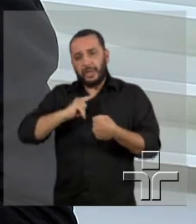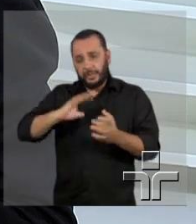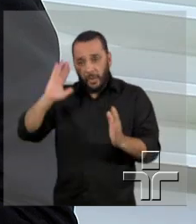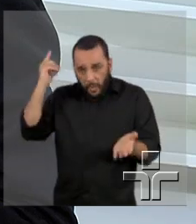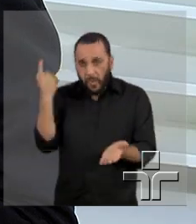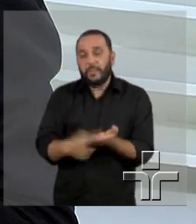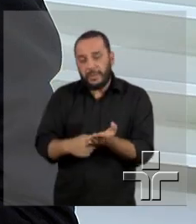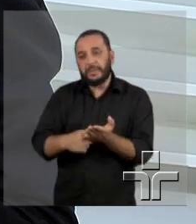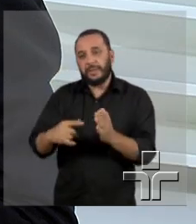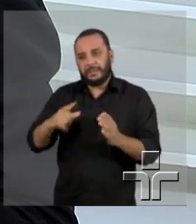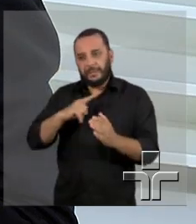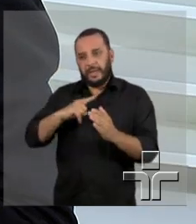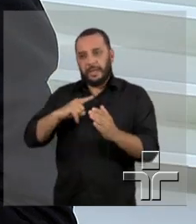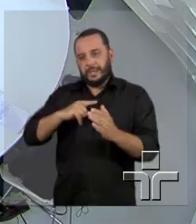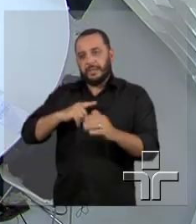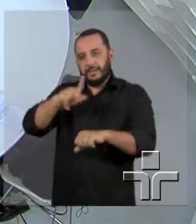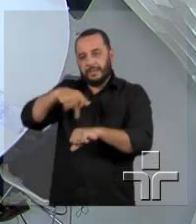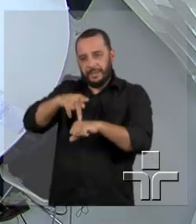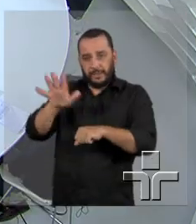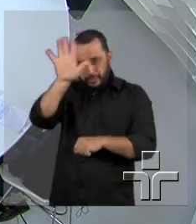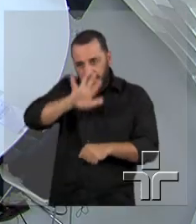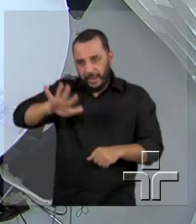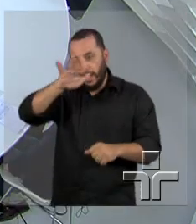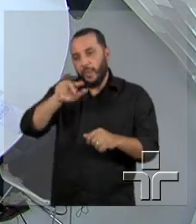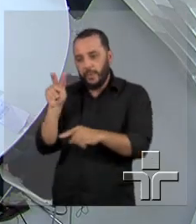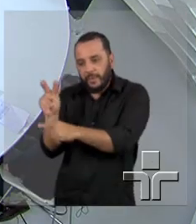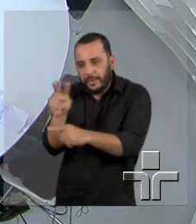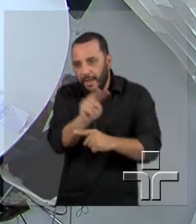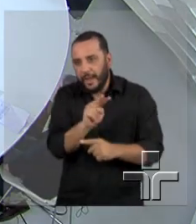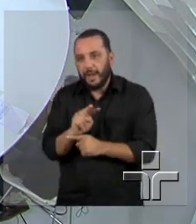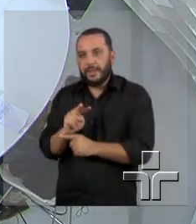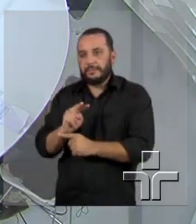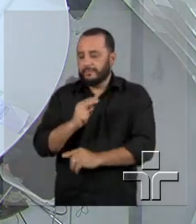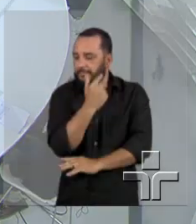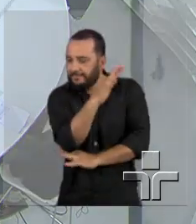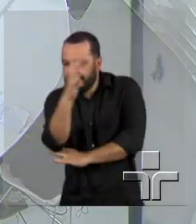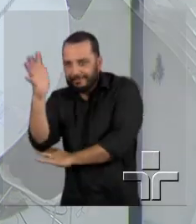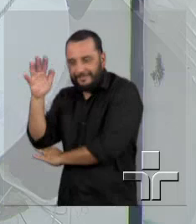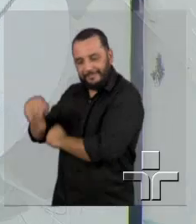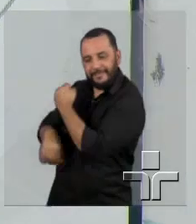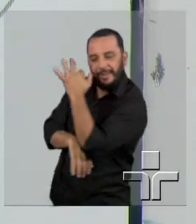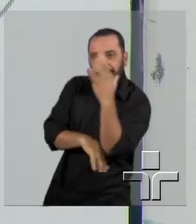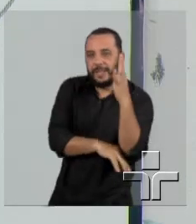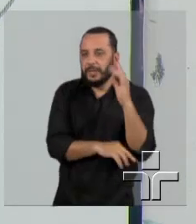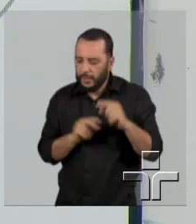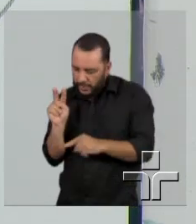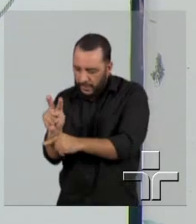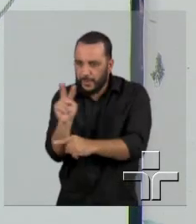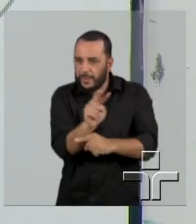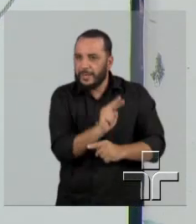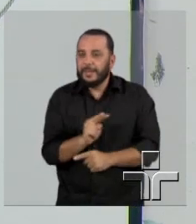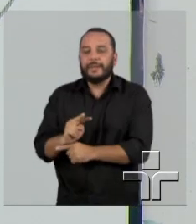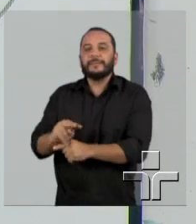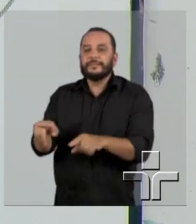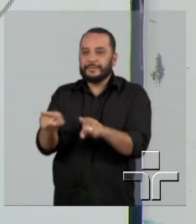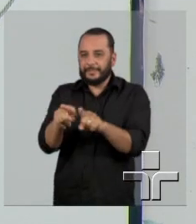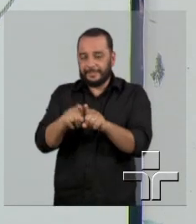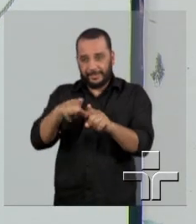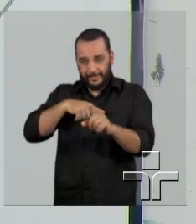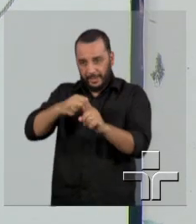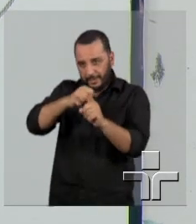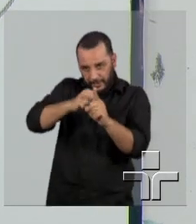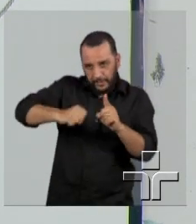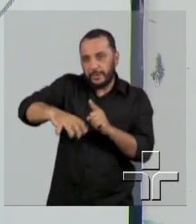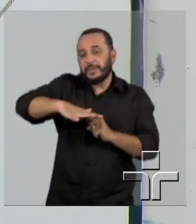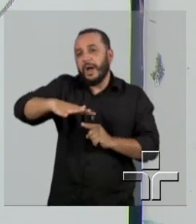com a função social da propriedade, com o meio ambiente, com o encurtamento de distâncias sociais e regionais,